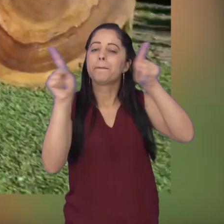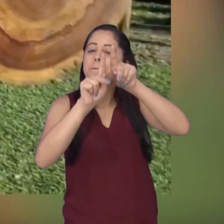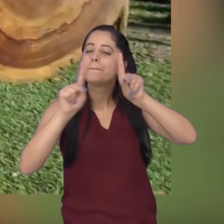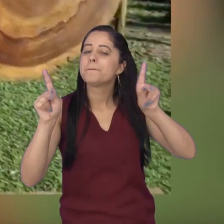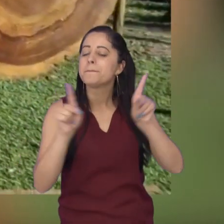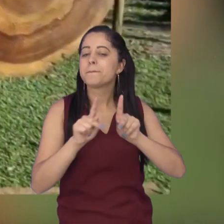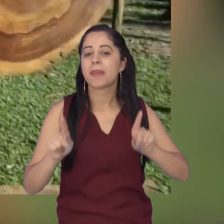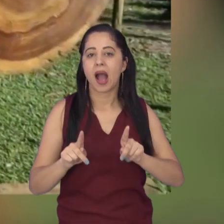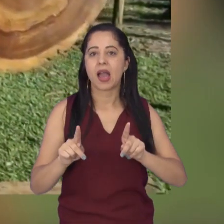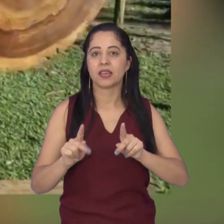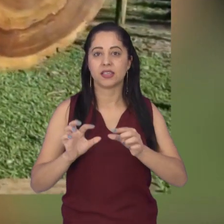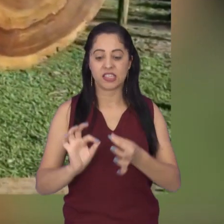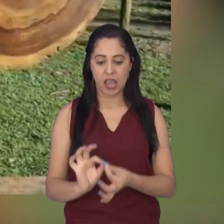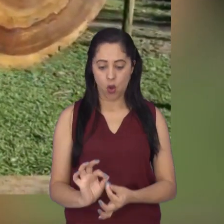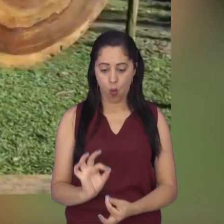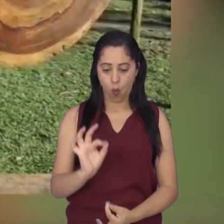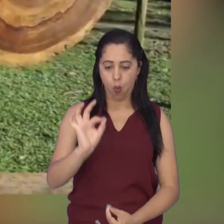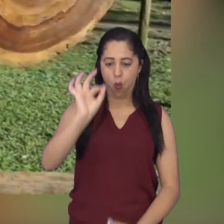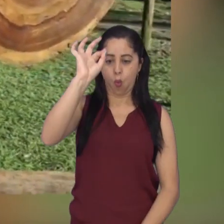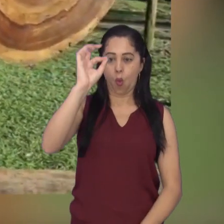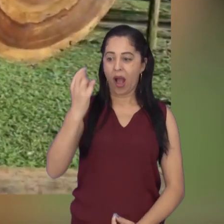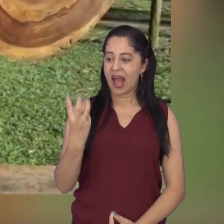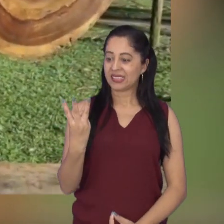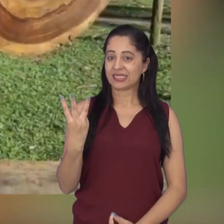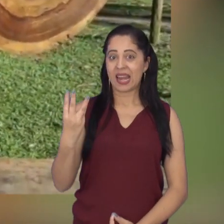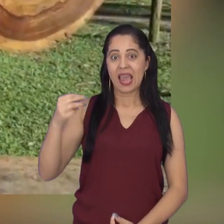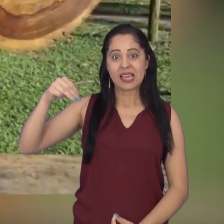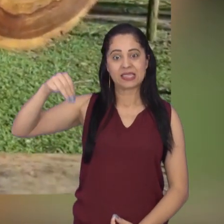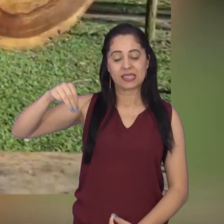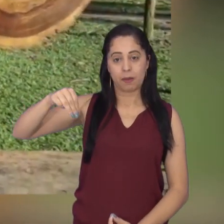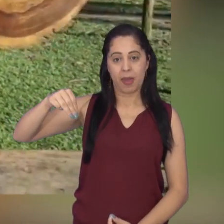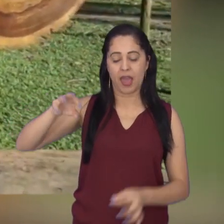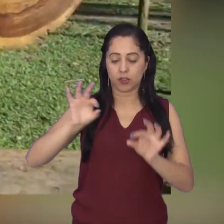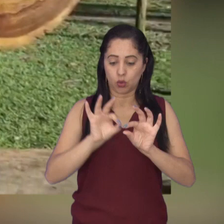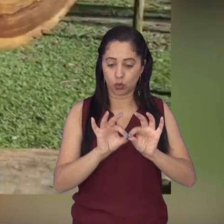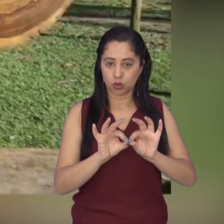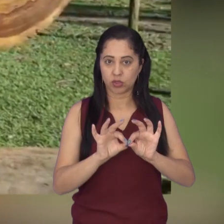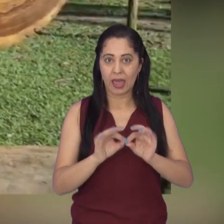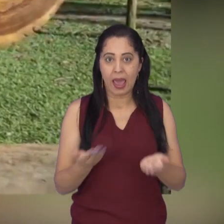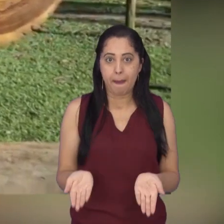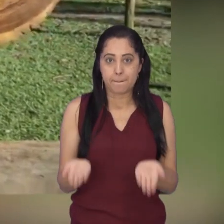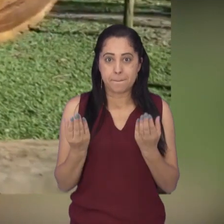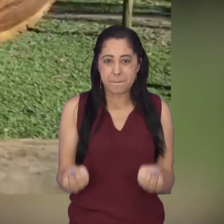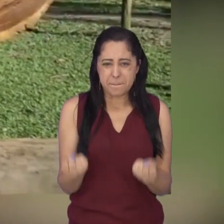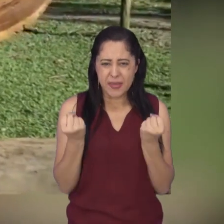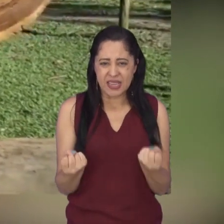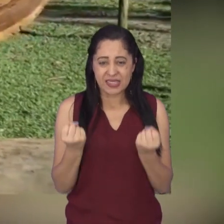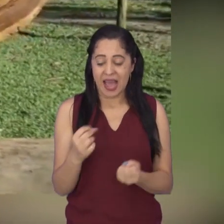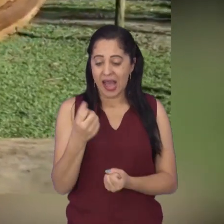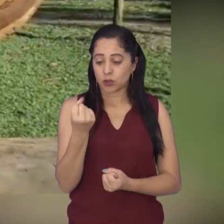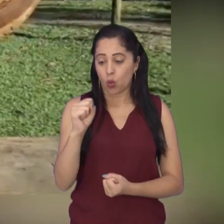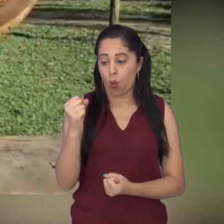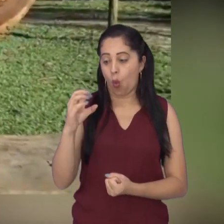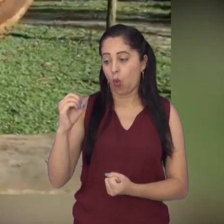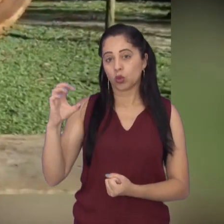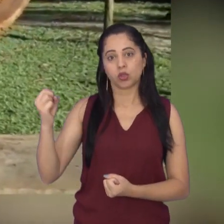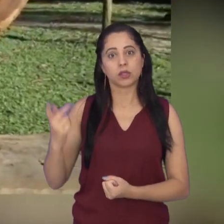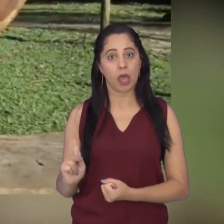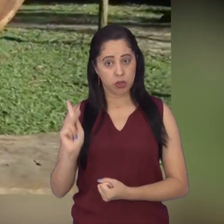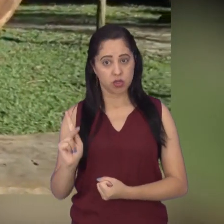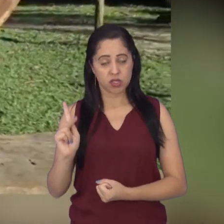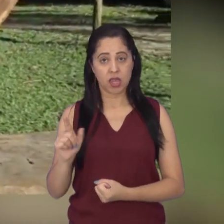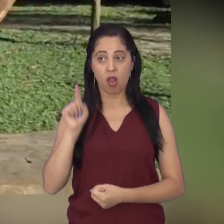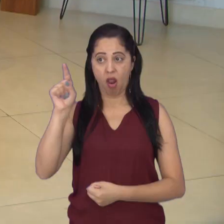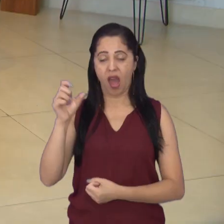com 3,5 metros de altura e cerca de 800 quilos, está exposta no distrito de São